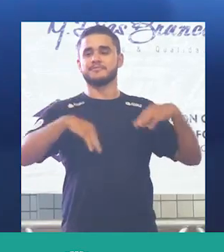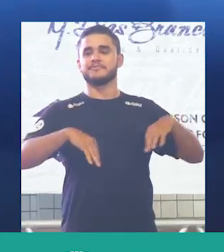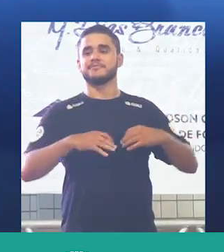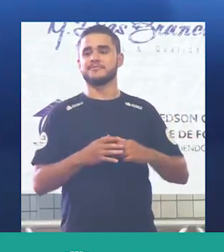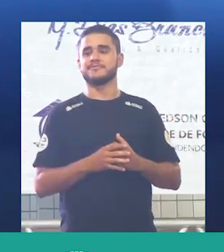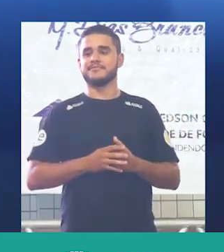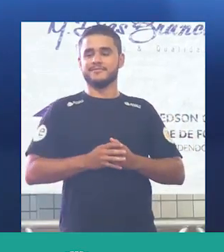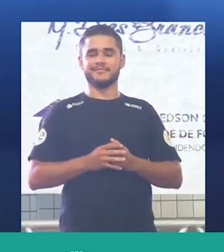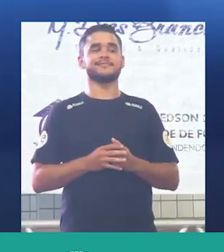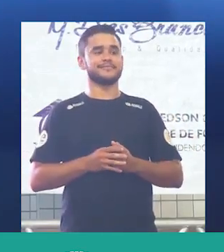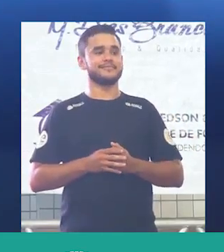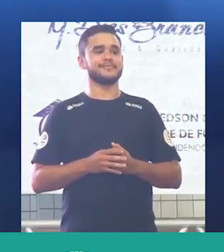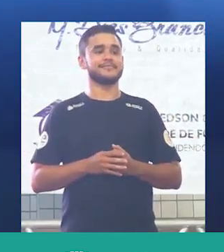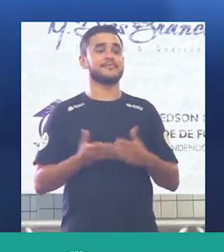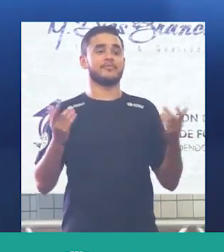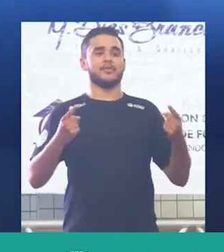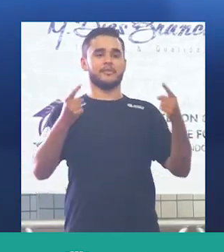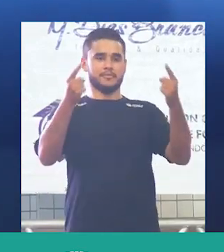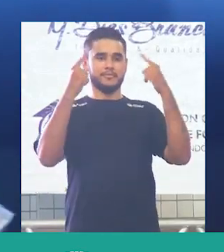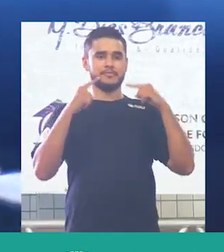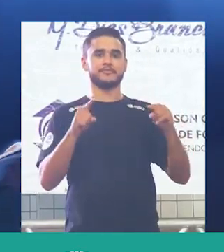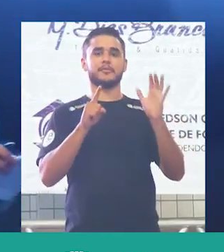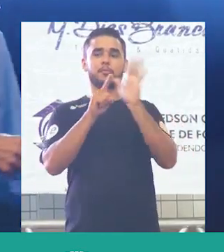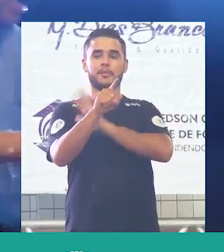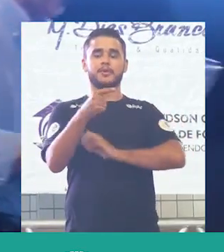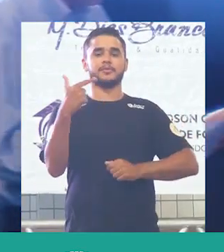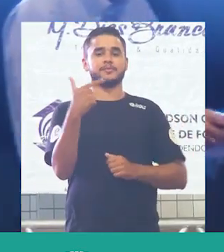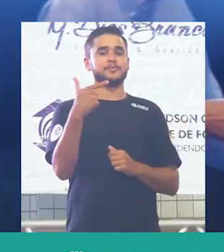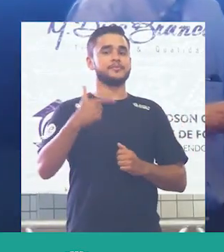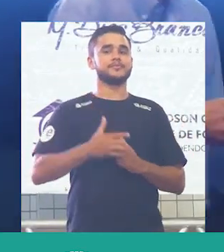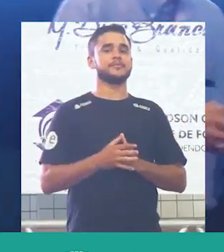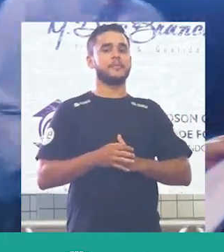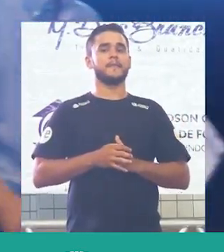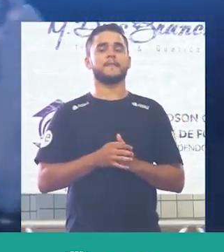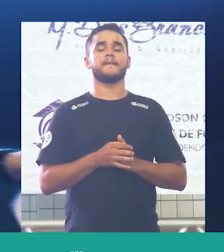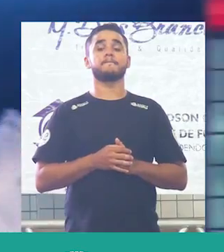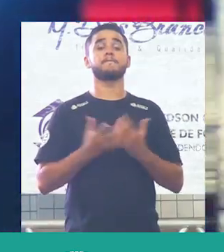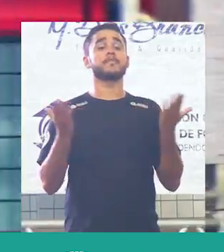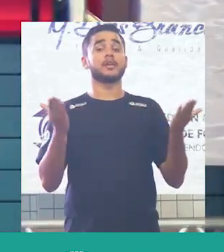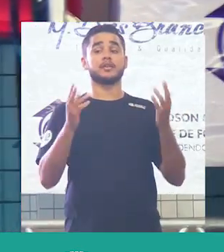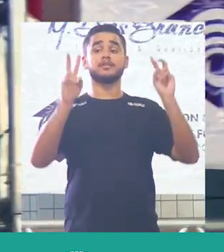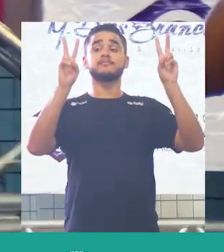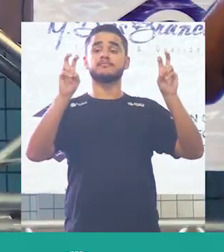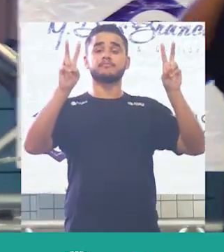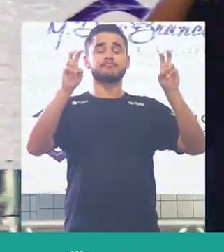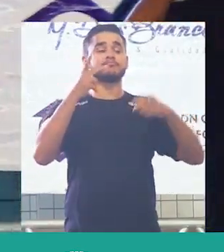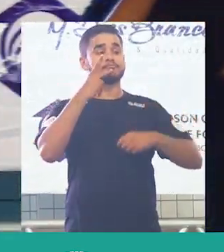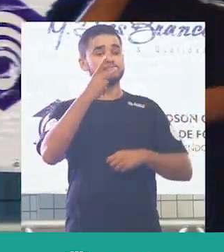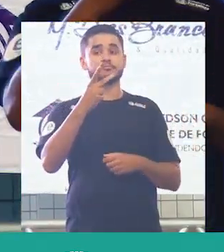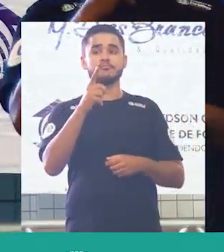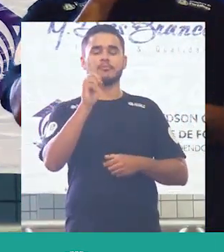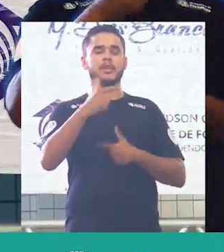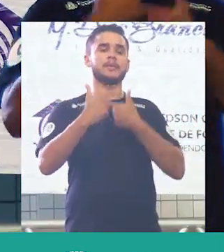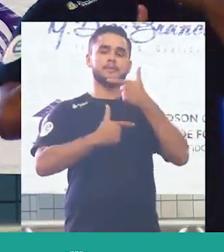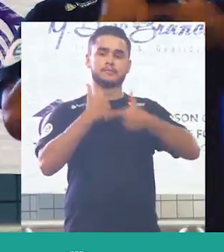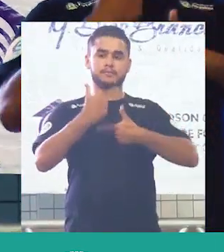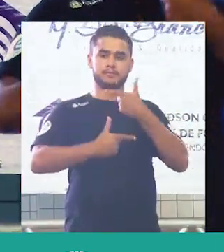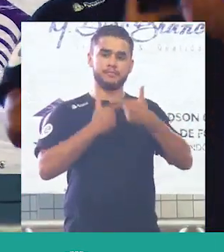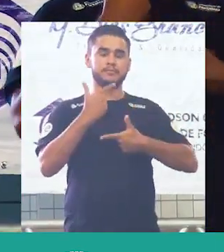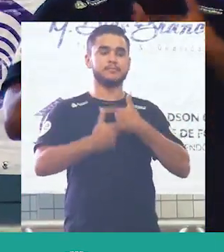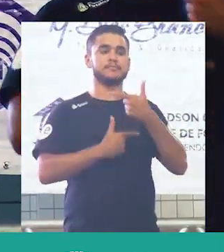bem. Pois vamos para a segunda questão. A segunda questão vai falar agora sobre o